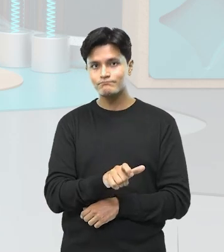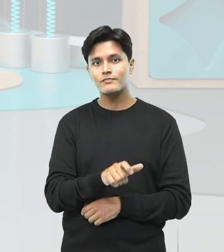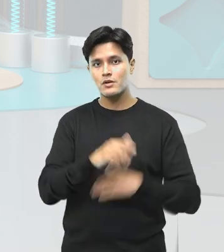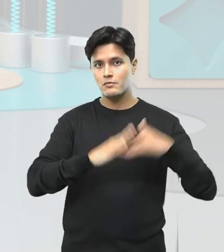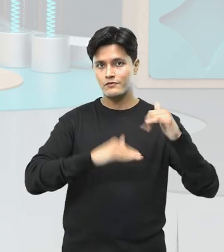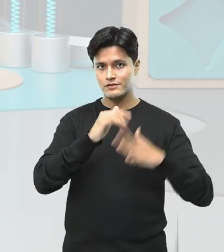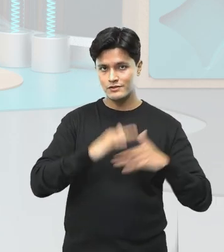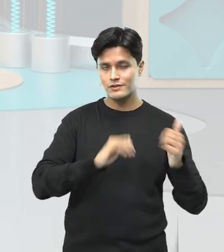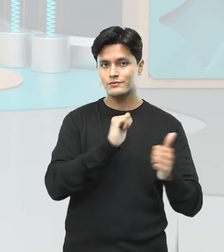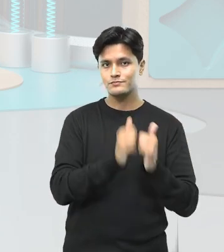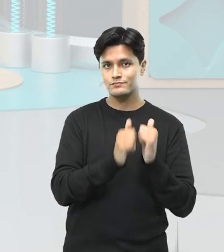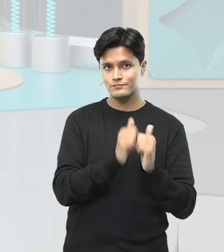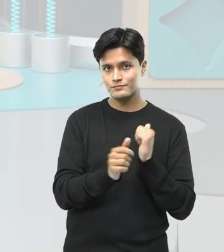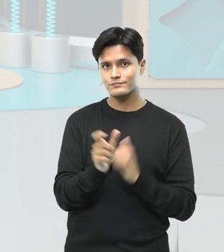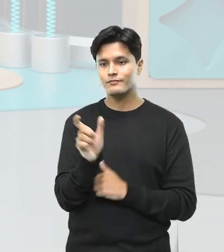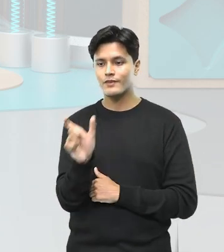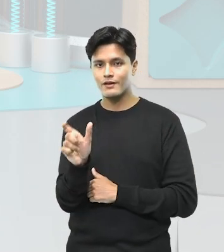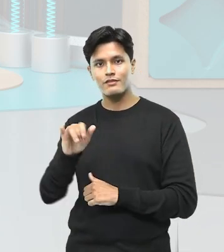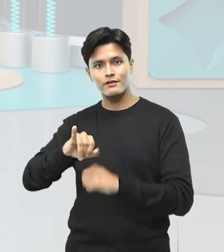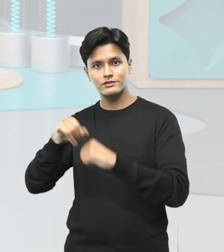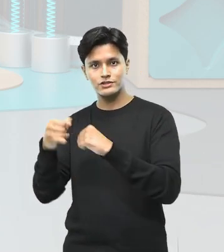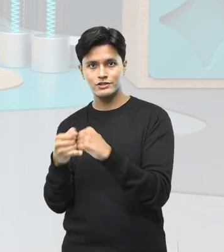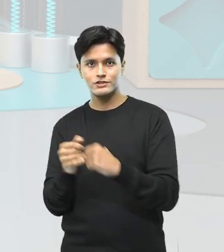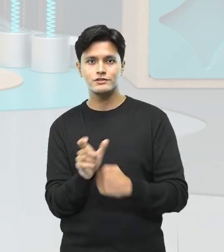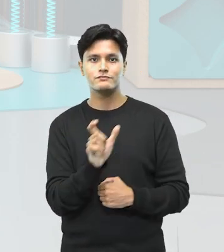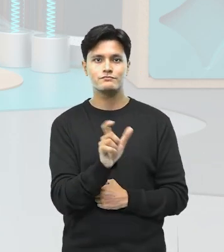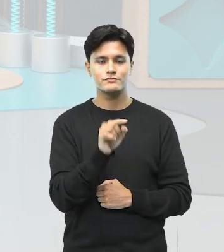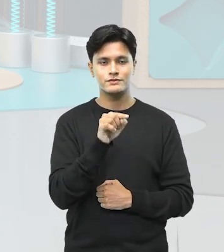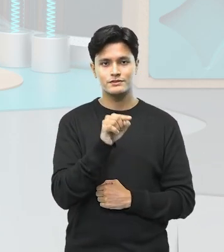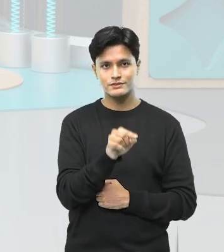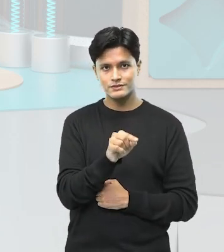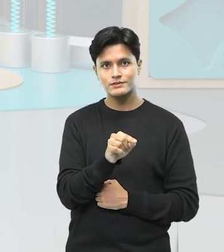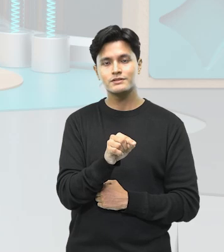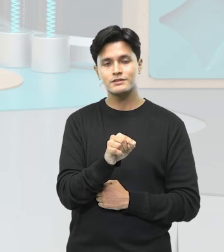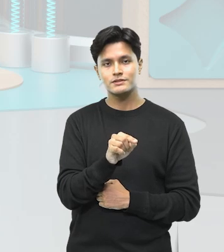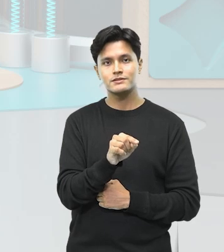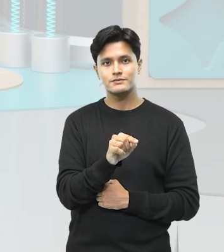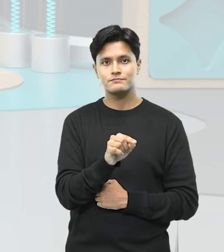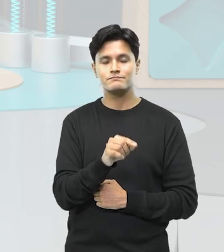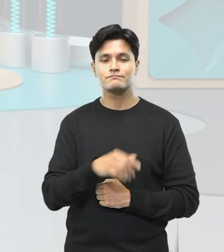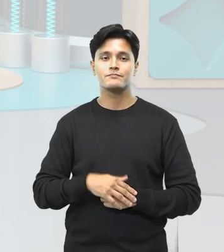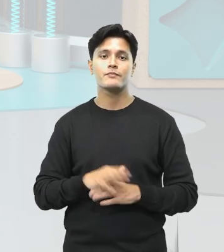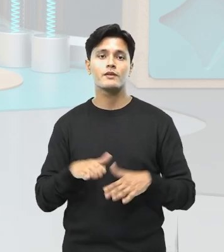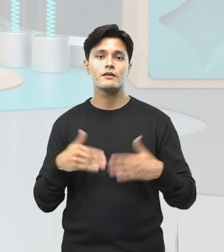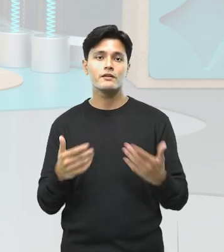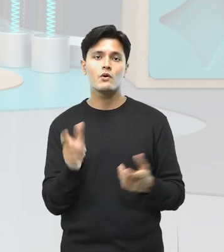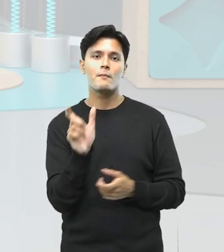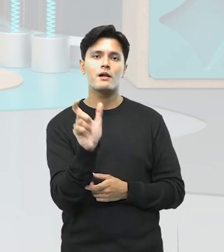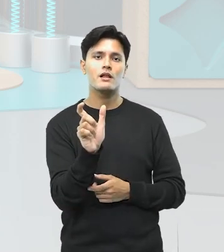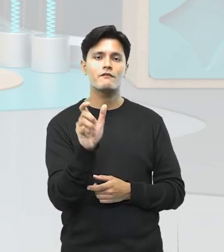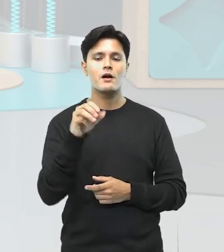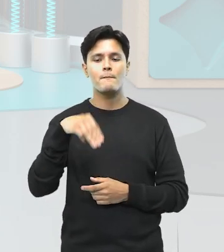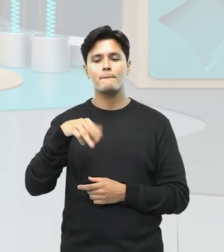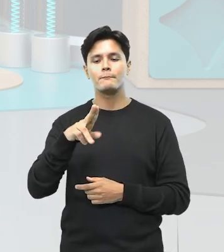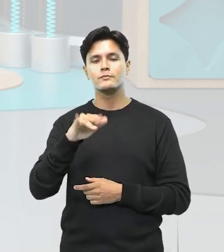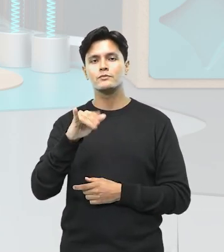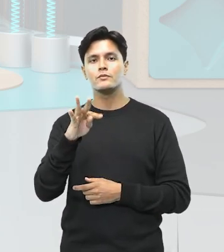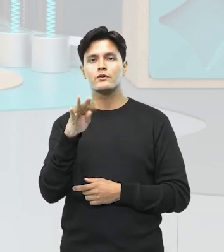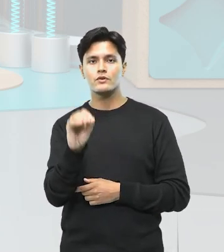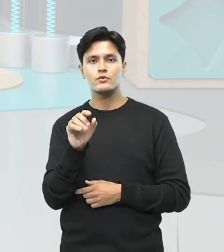adjetivo desse centroavante, né? Então, o centroavante é muito veloz. A palavra muito